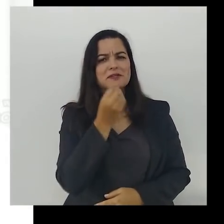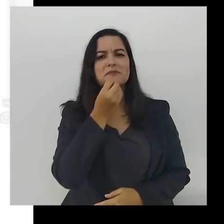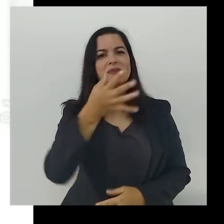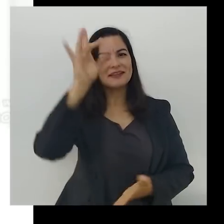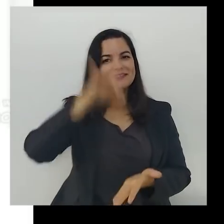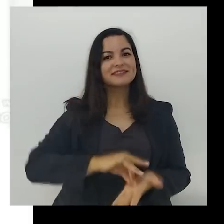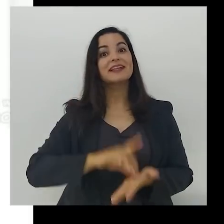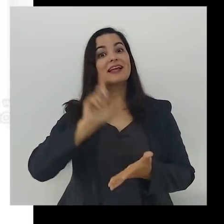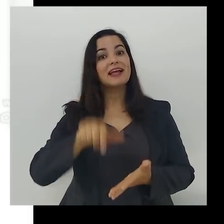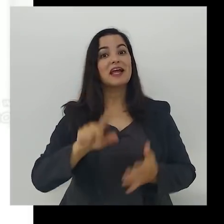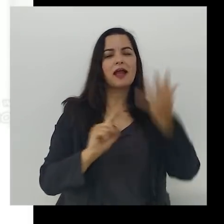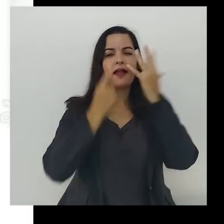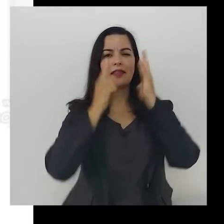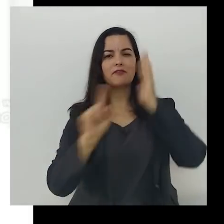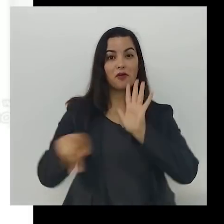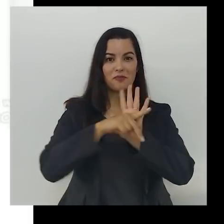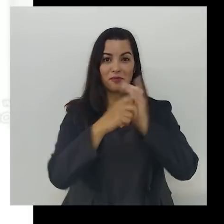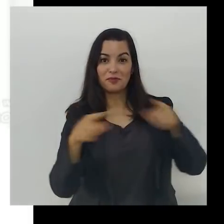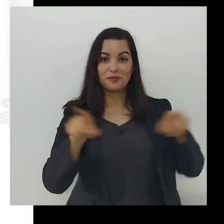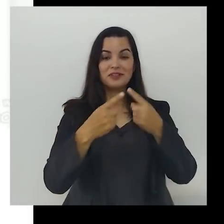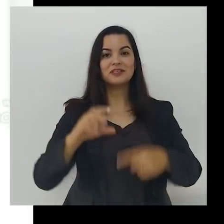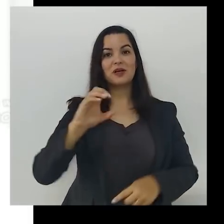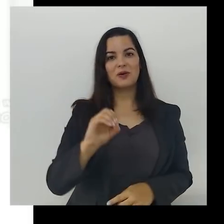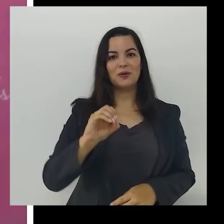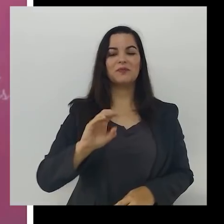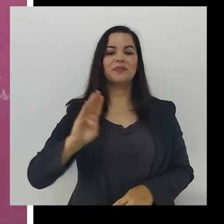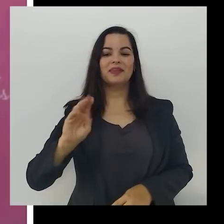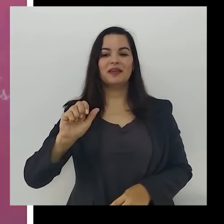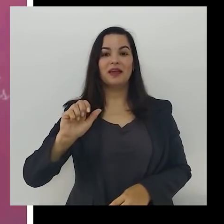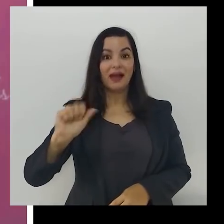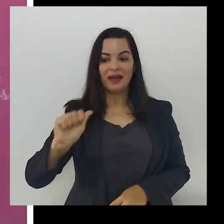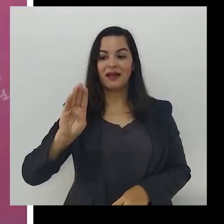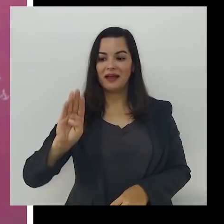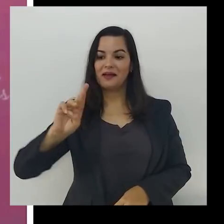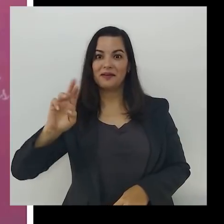bem, a Marchinha de Carnaval ou Abre Alas.